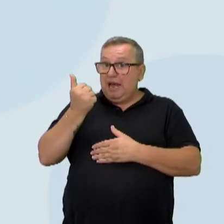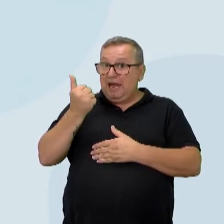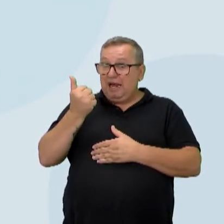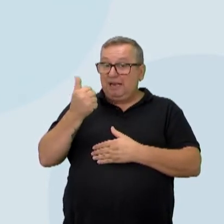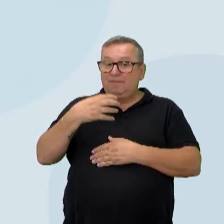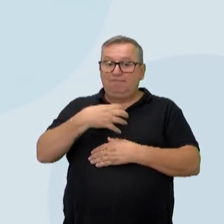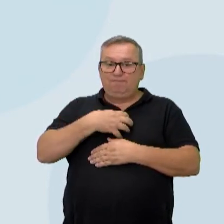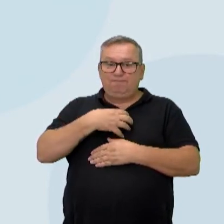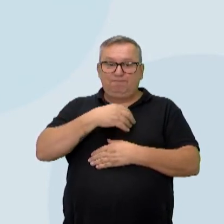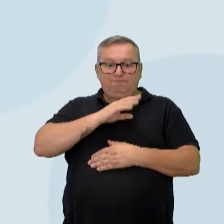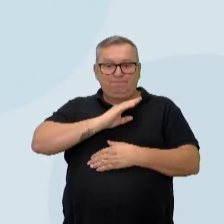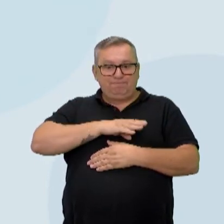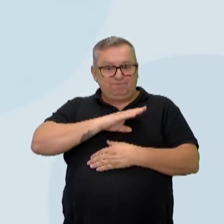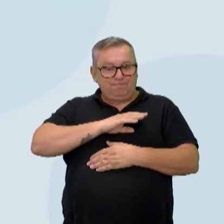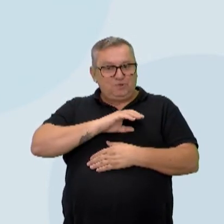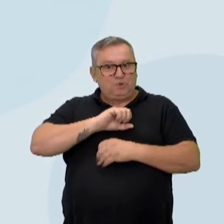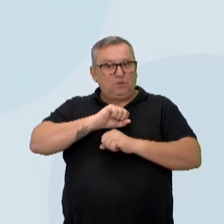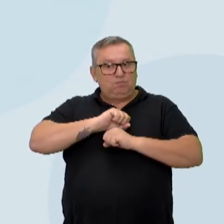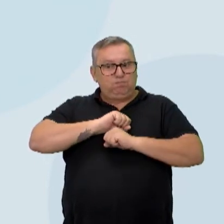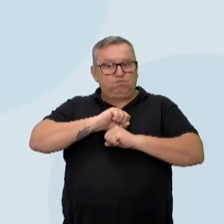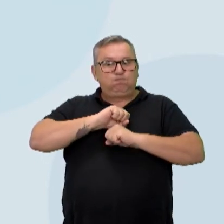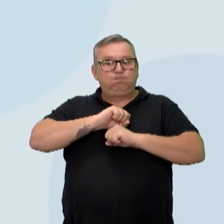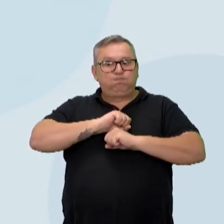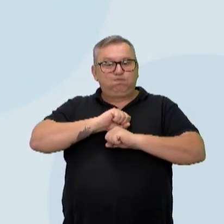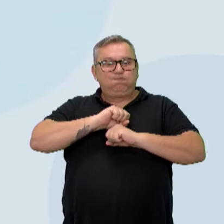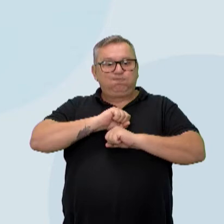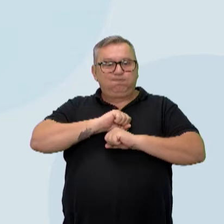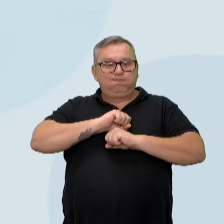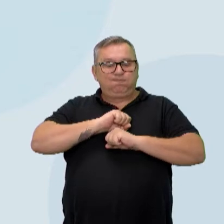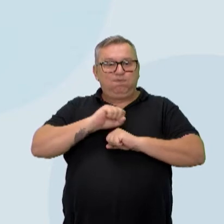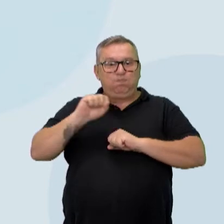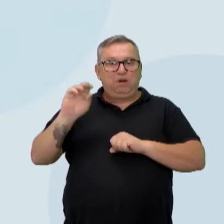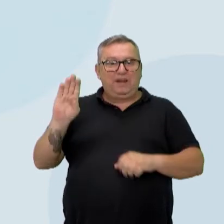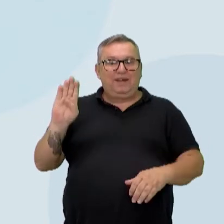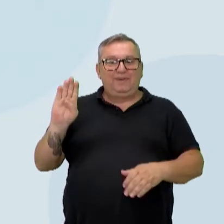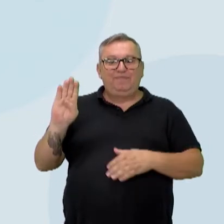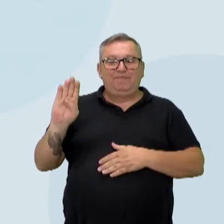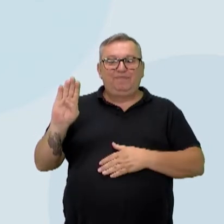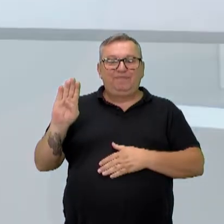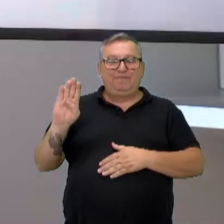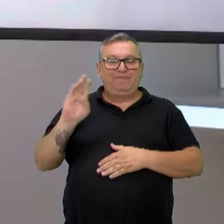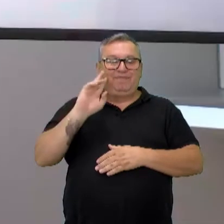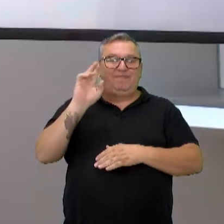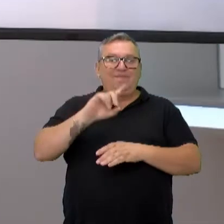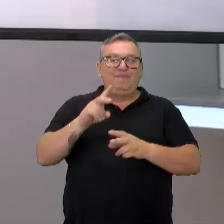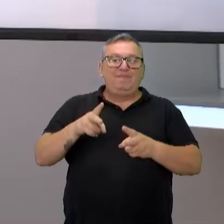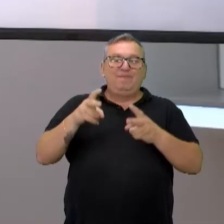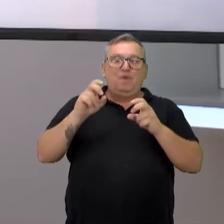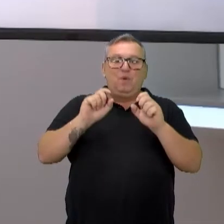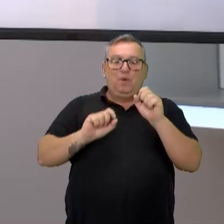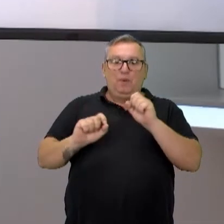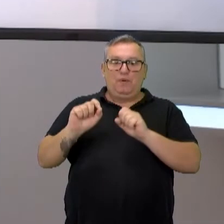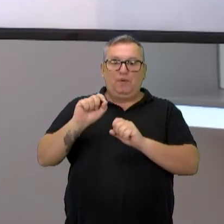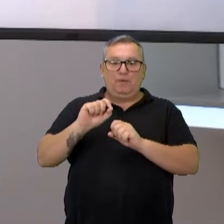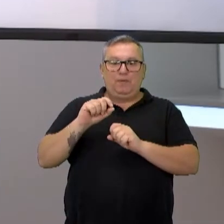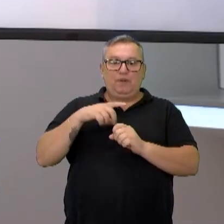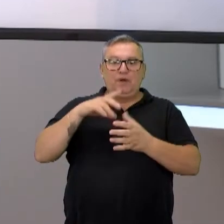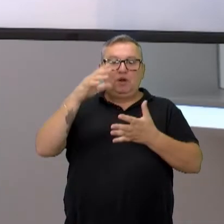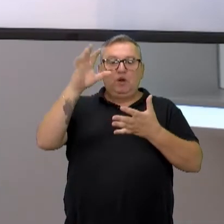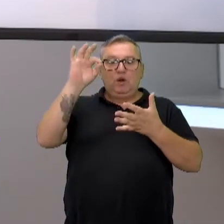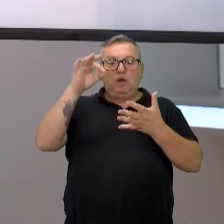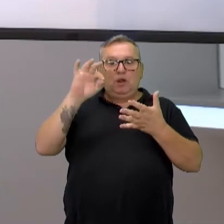o sistema cardiovascular poderá ficar sobrecarregado. Vocês acabaram de perceber que eu